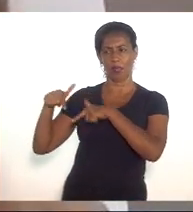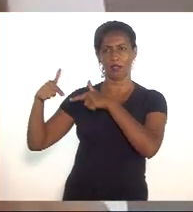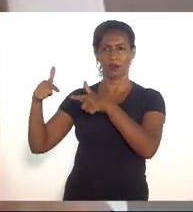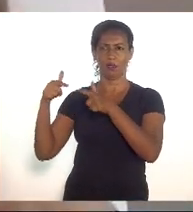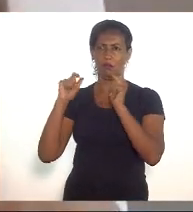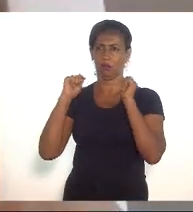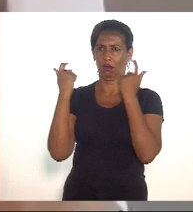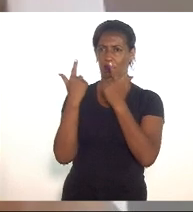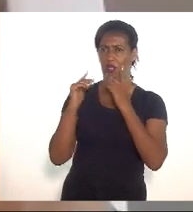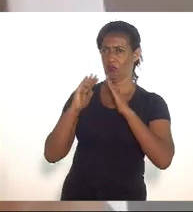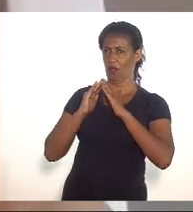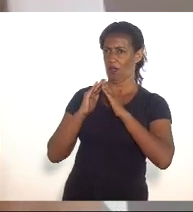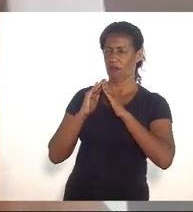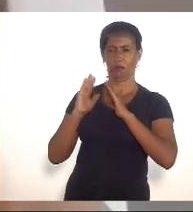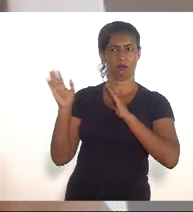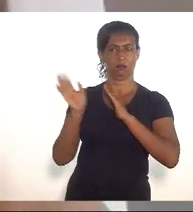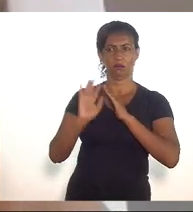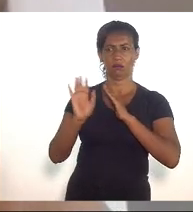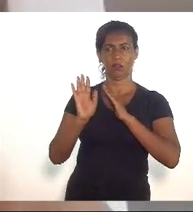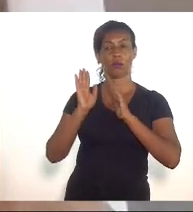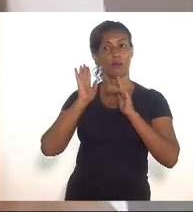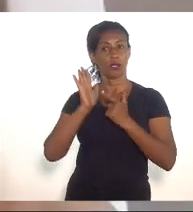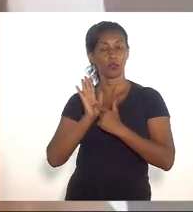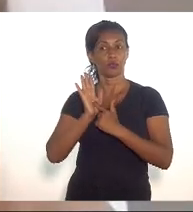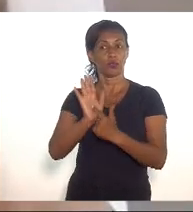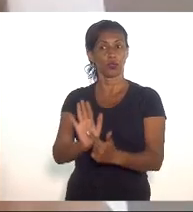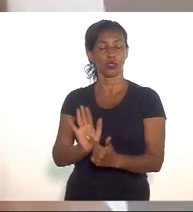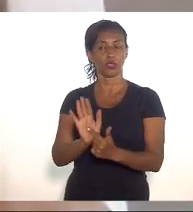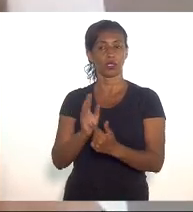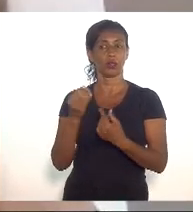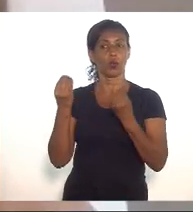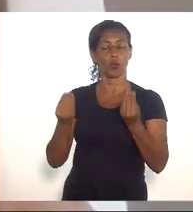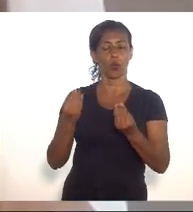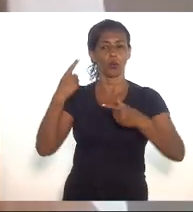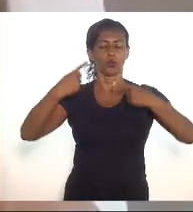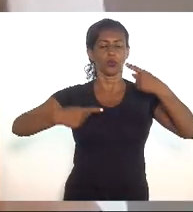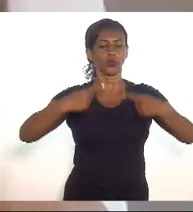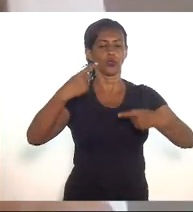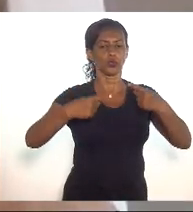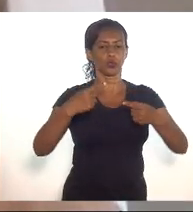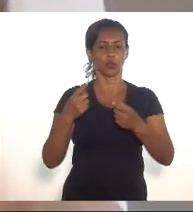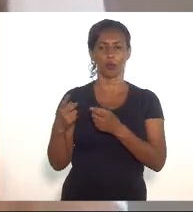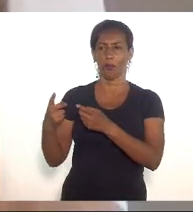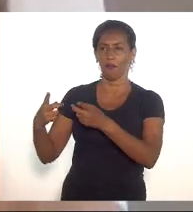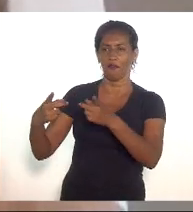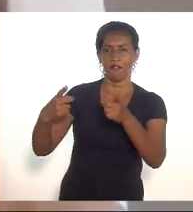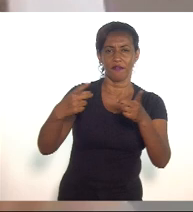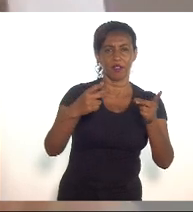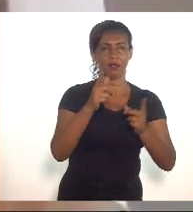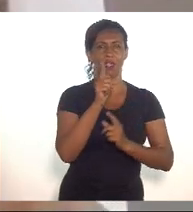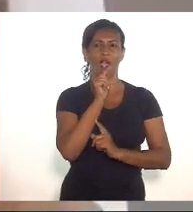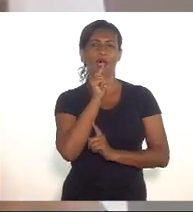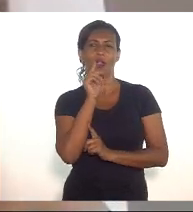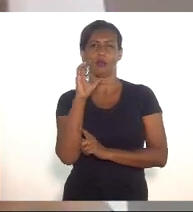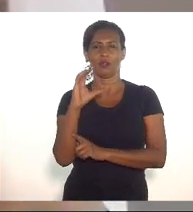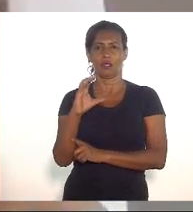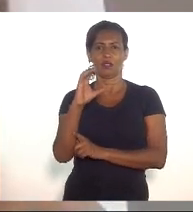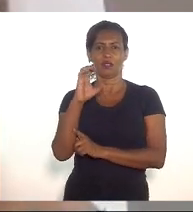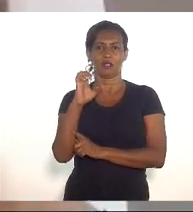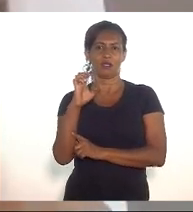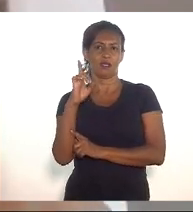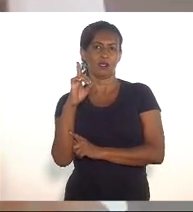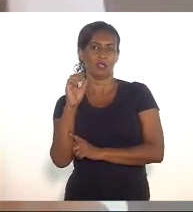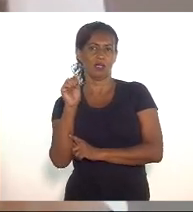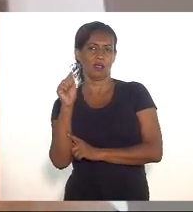casa, mas a proposição sobre a discussão sobre a venda da SEDAE, e que não é venda da